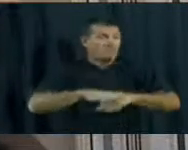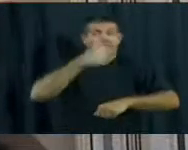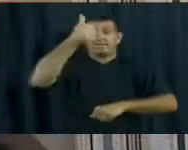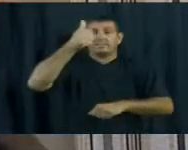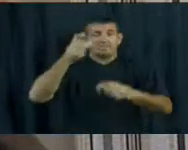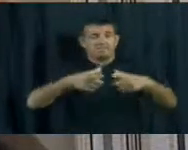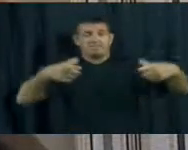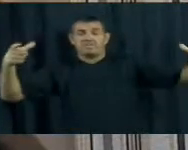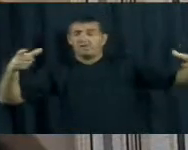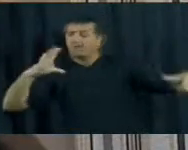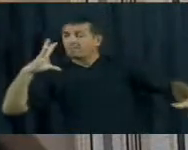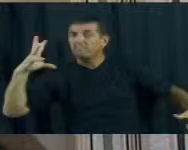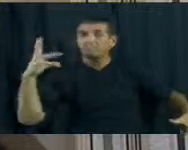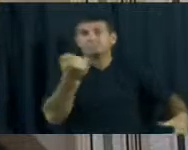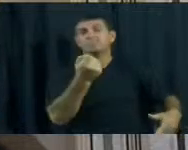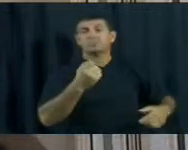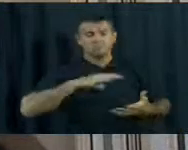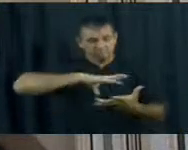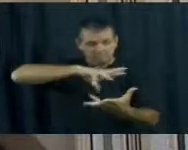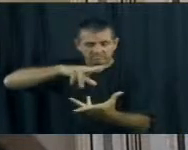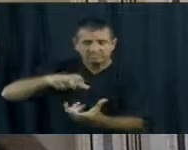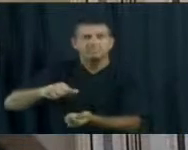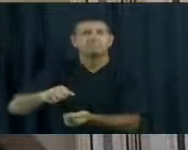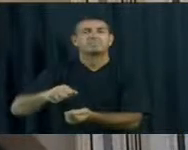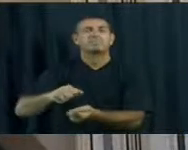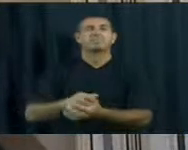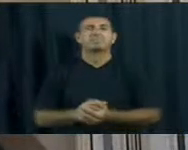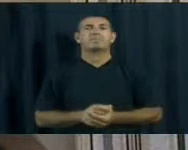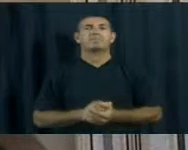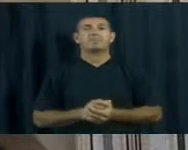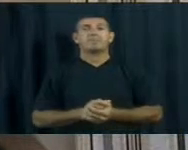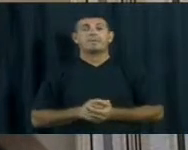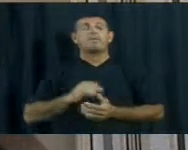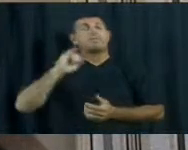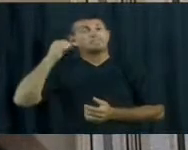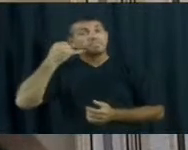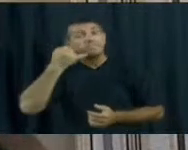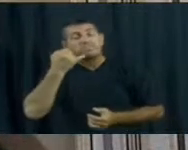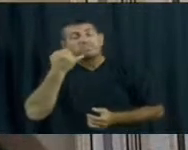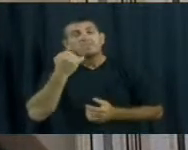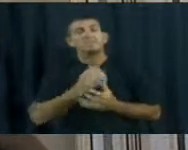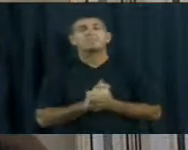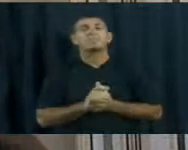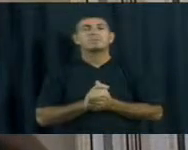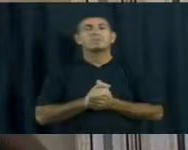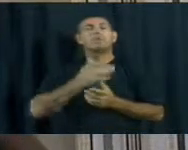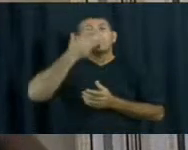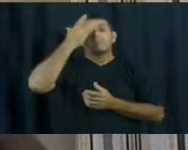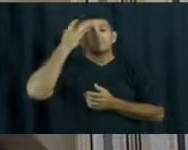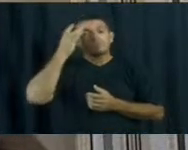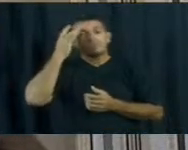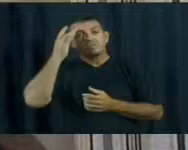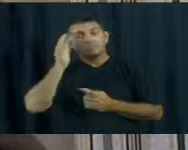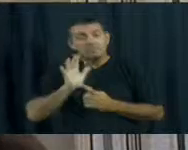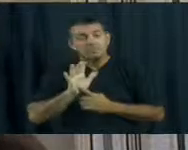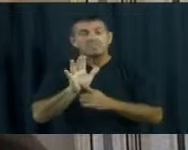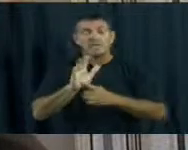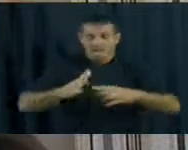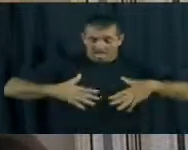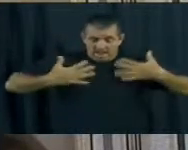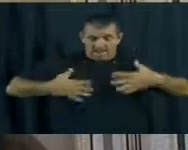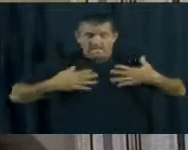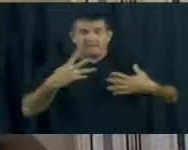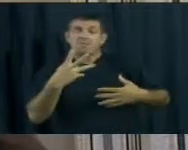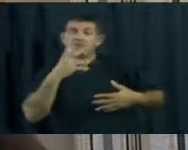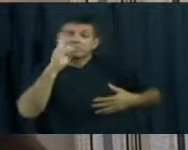mundo, né? O carnaval é a oportunidade das pessoas extravasarem em